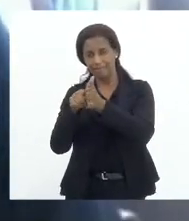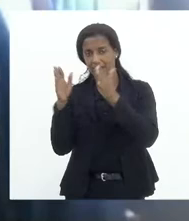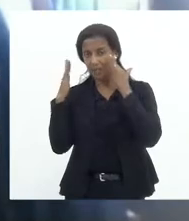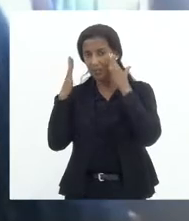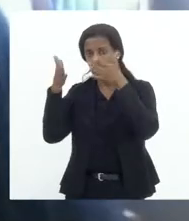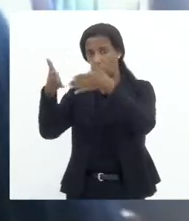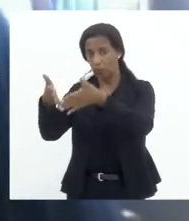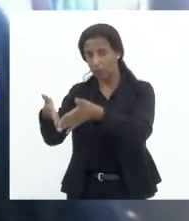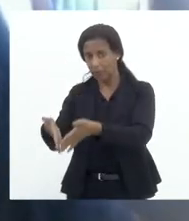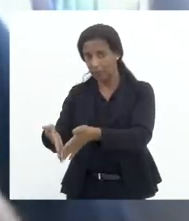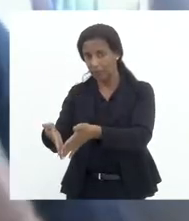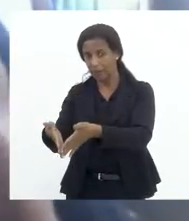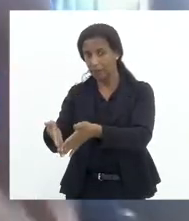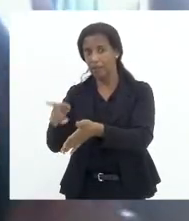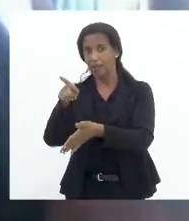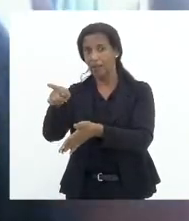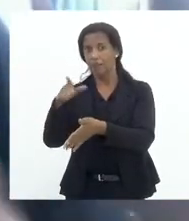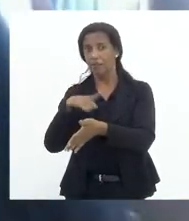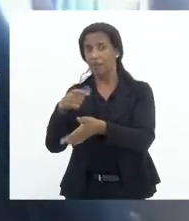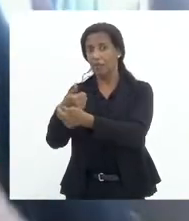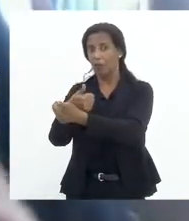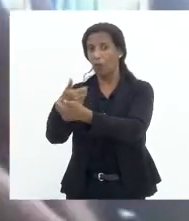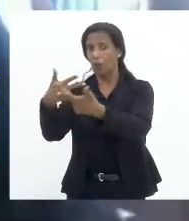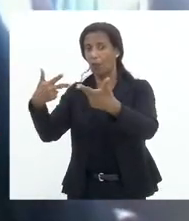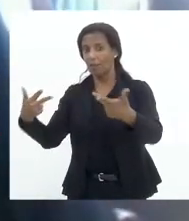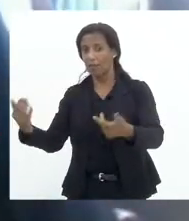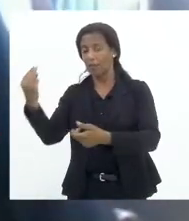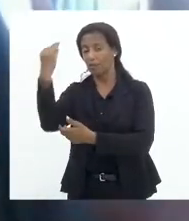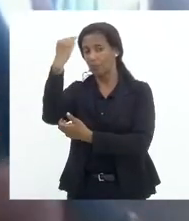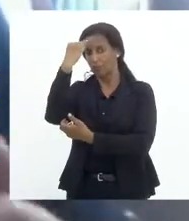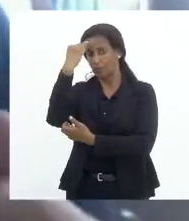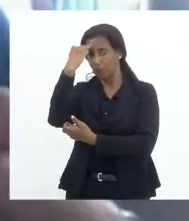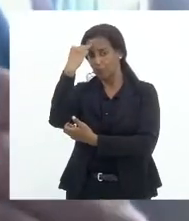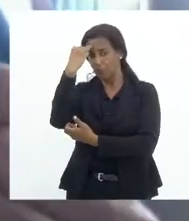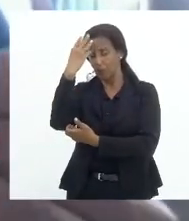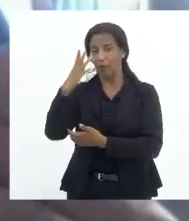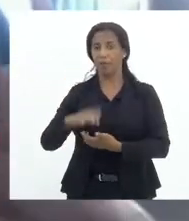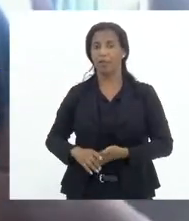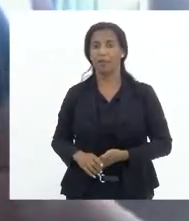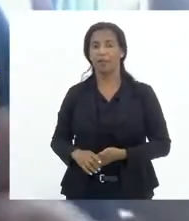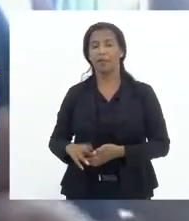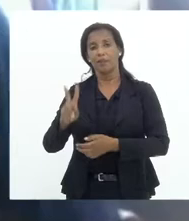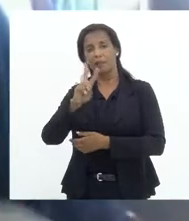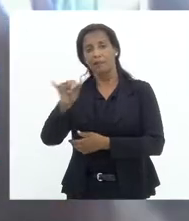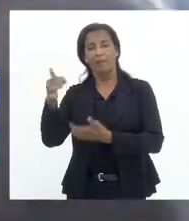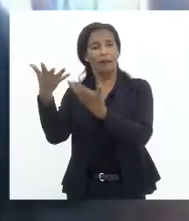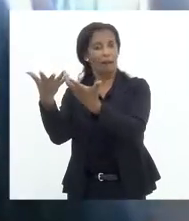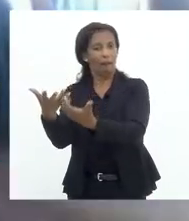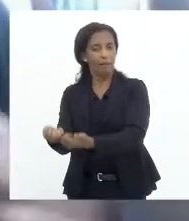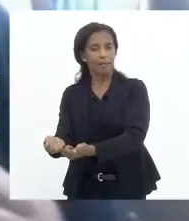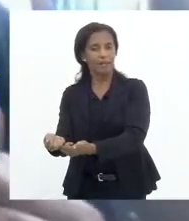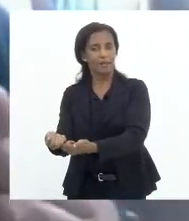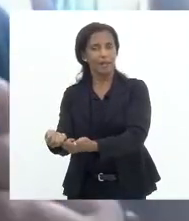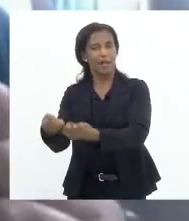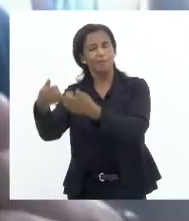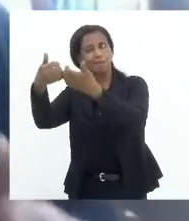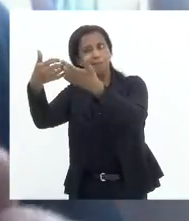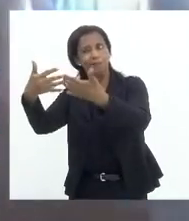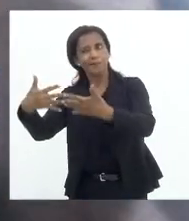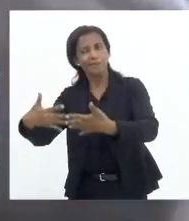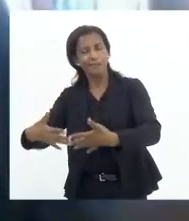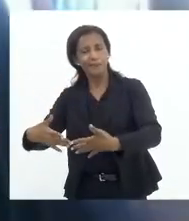concentra você cria uma qualidade uma memória que vai permitir deslindar esses